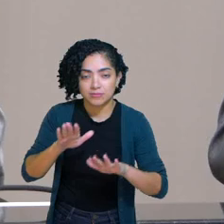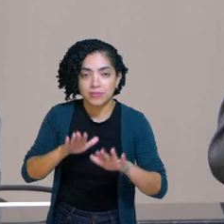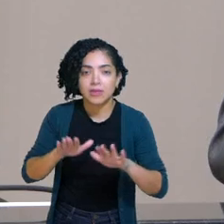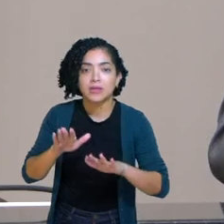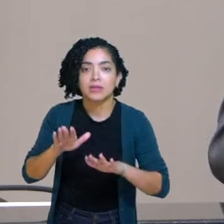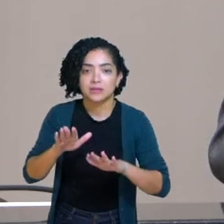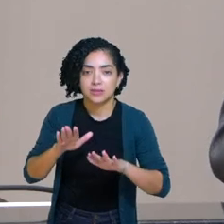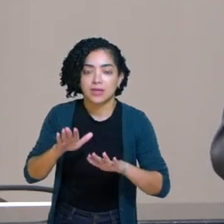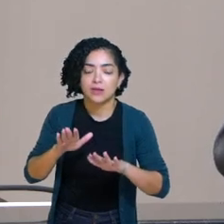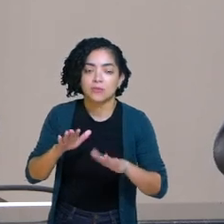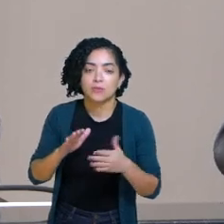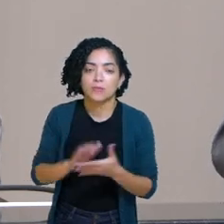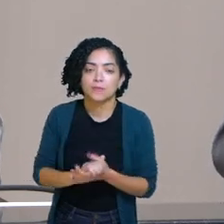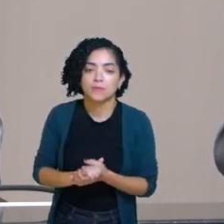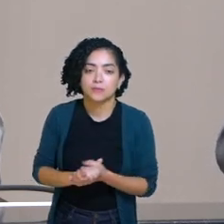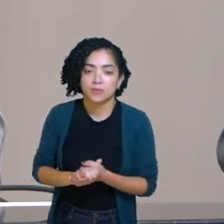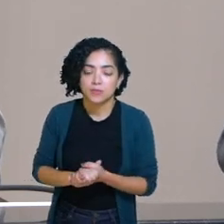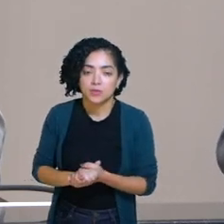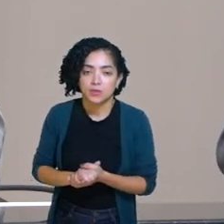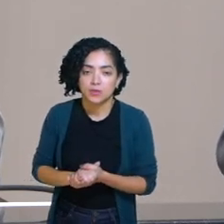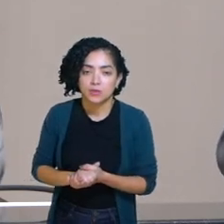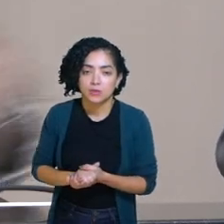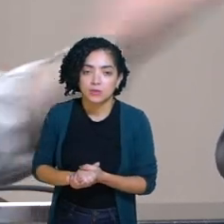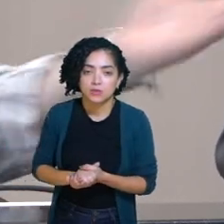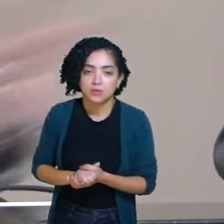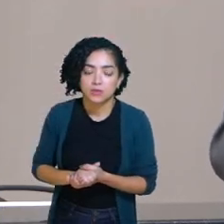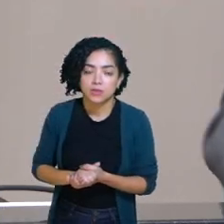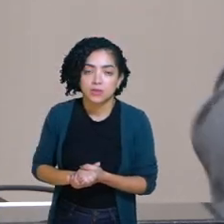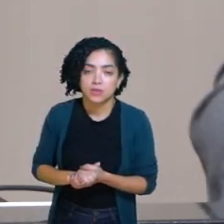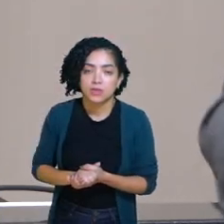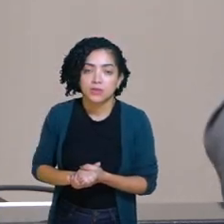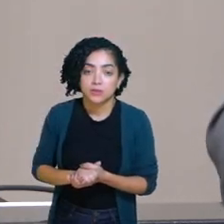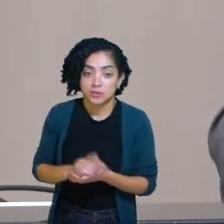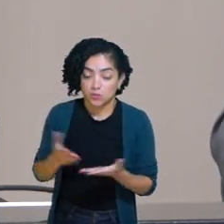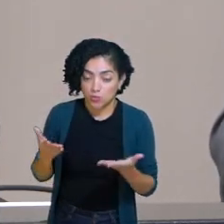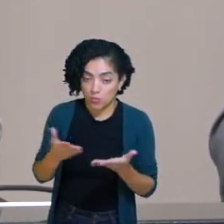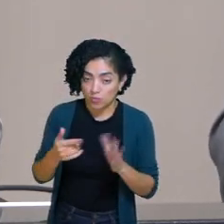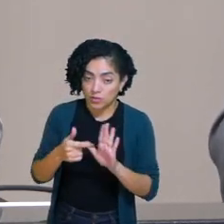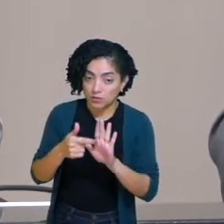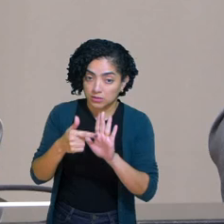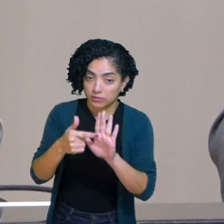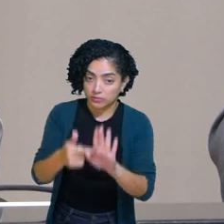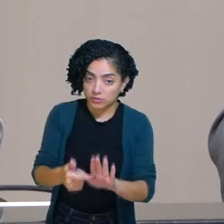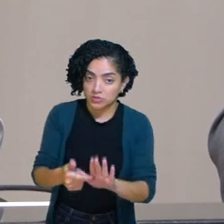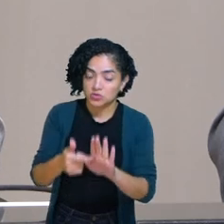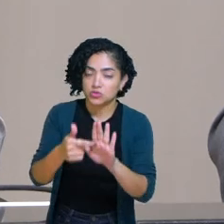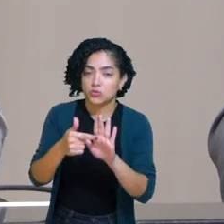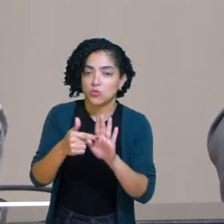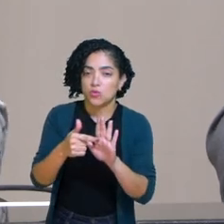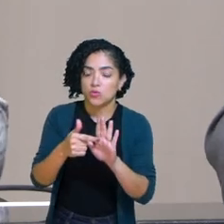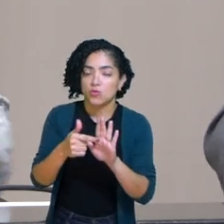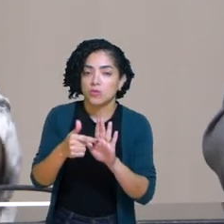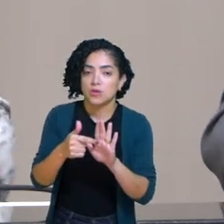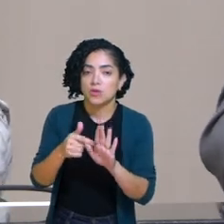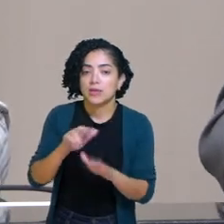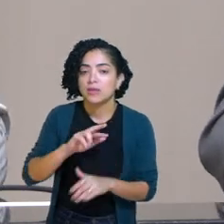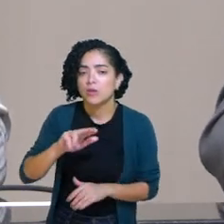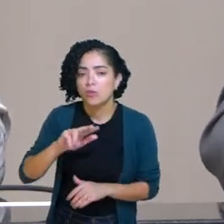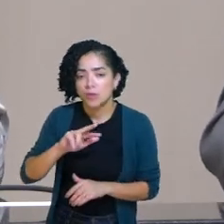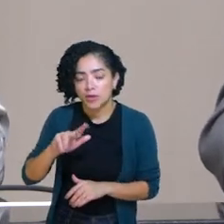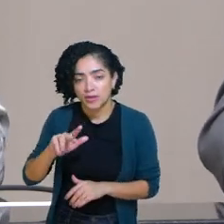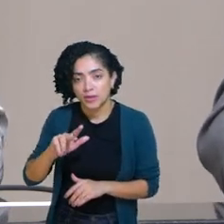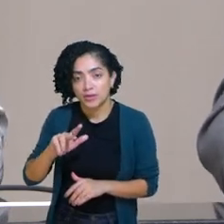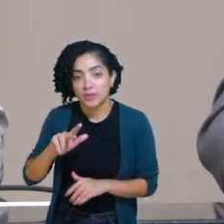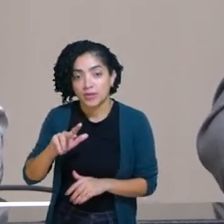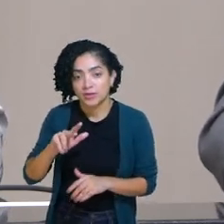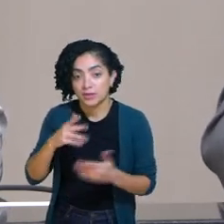de generalizações né e e como essa mesa indica Ah não é este o